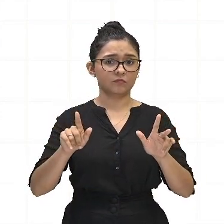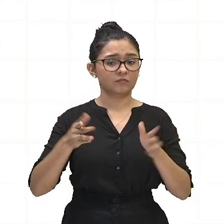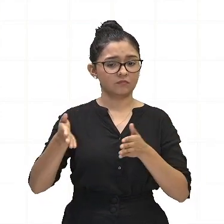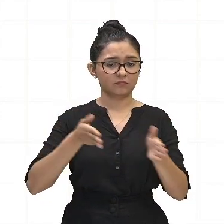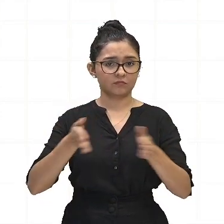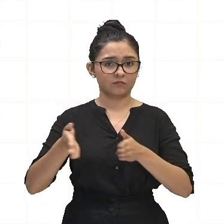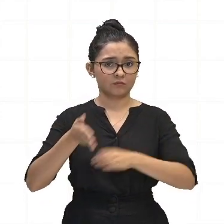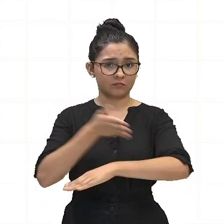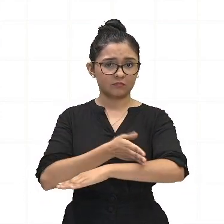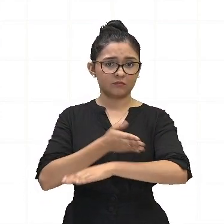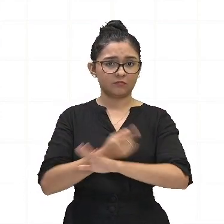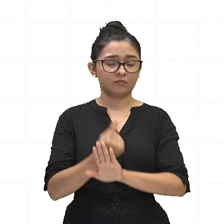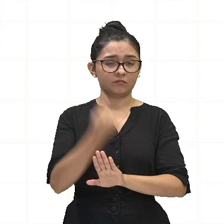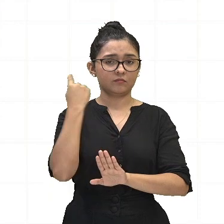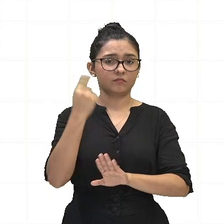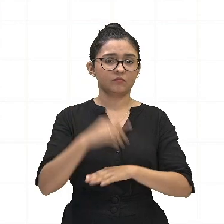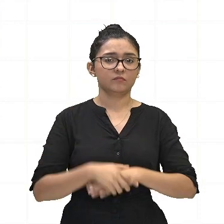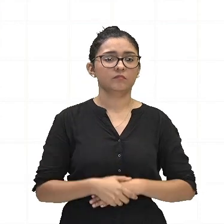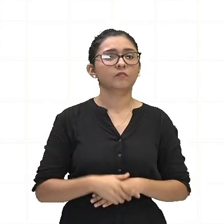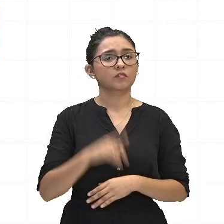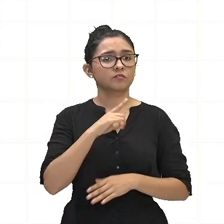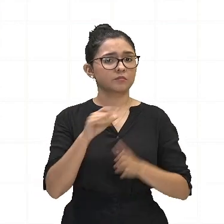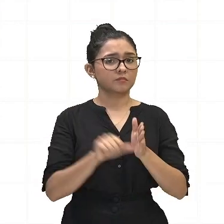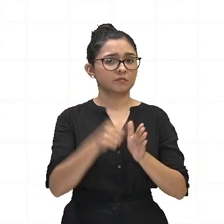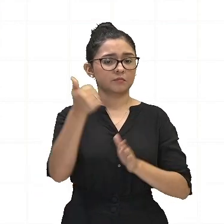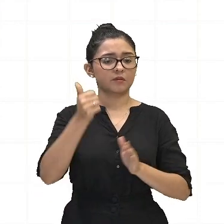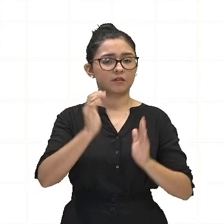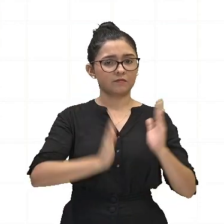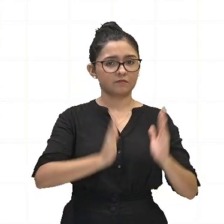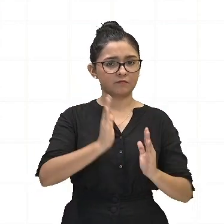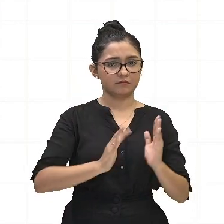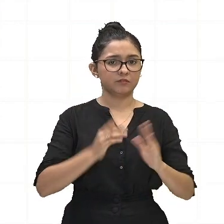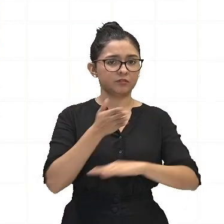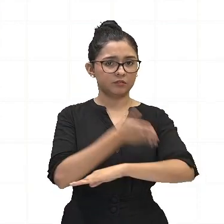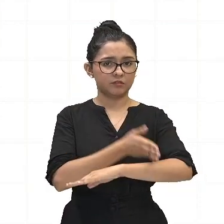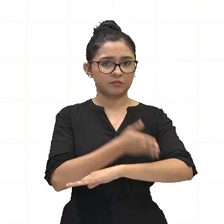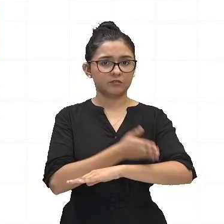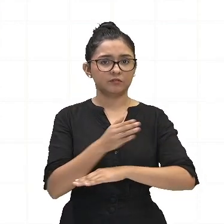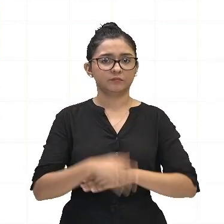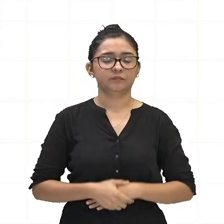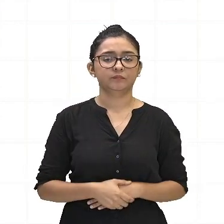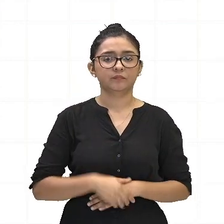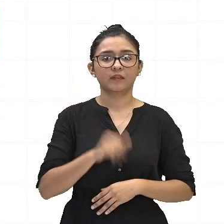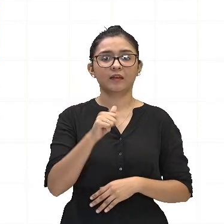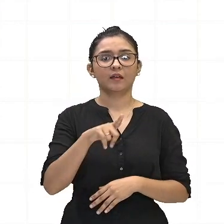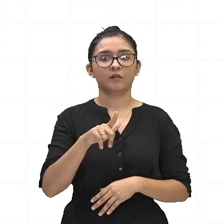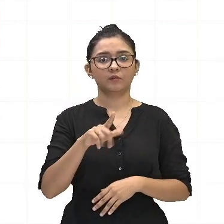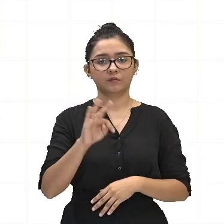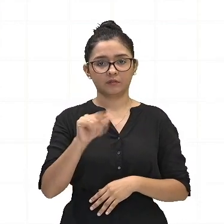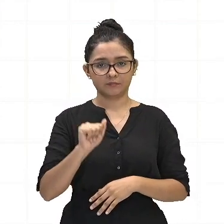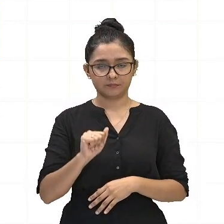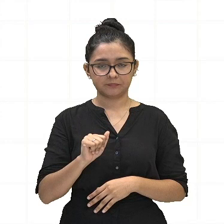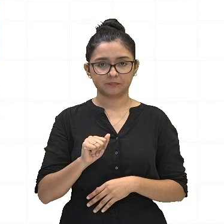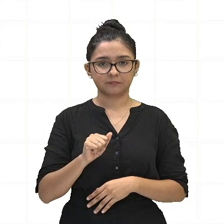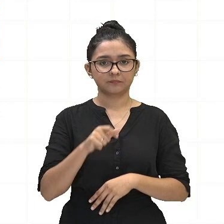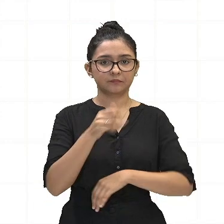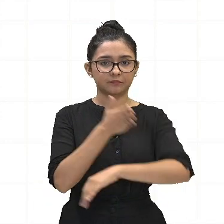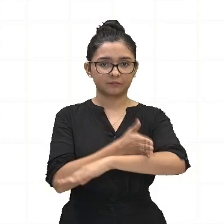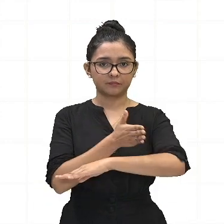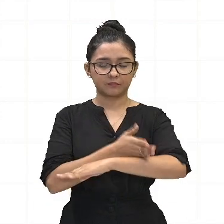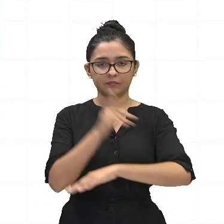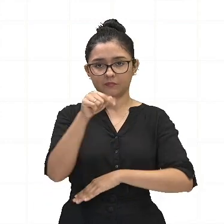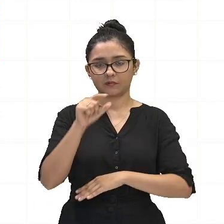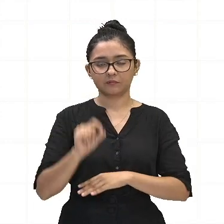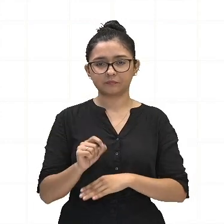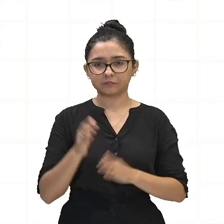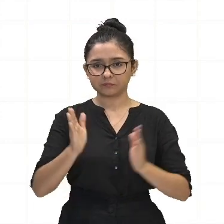medieval, que vigorou, sobretudo, naquela primeira fase da Idade Média, na Alta Idade Média. Que é